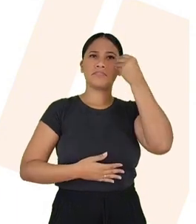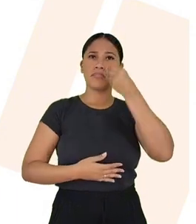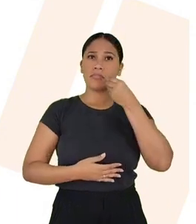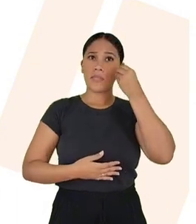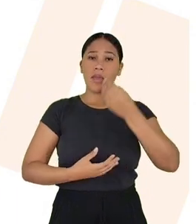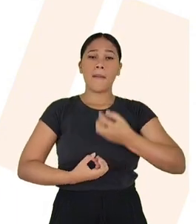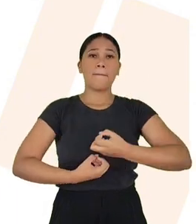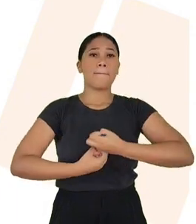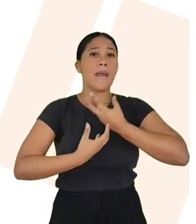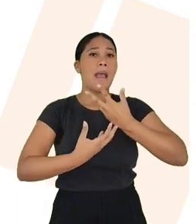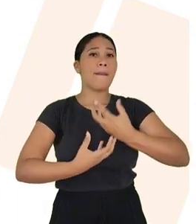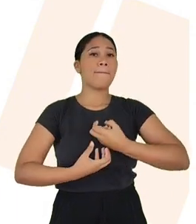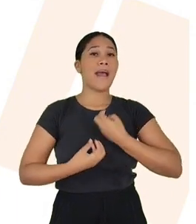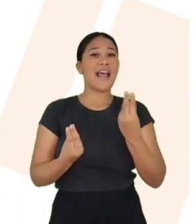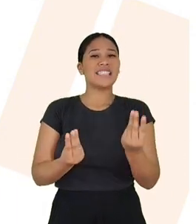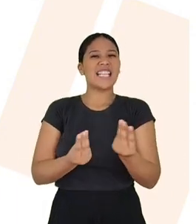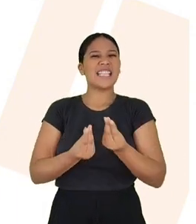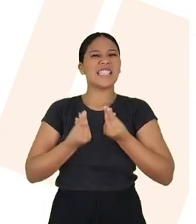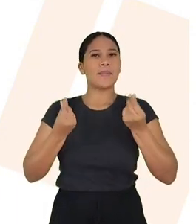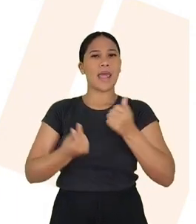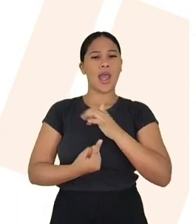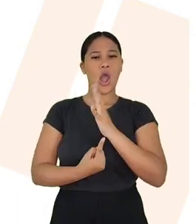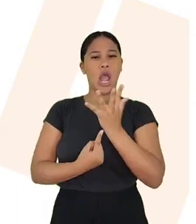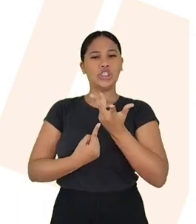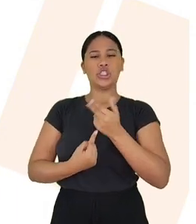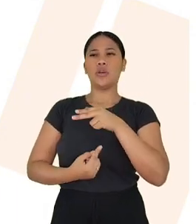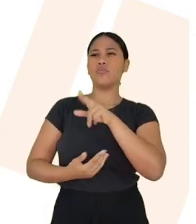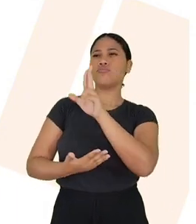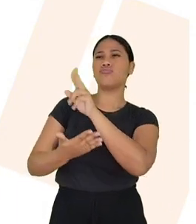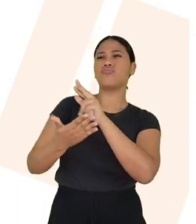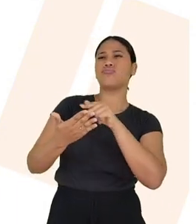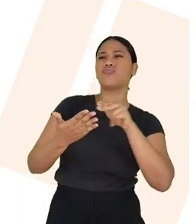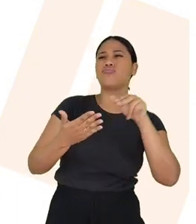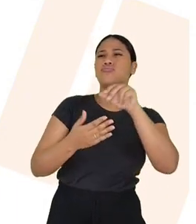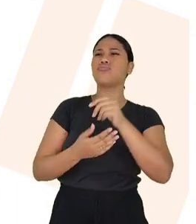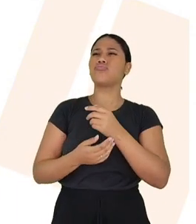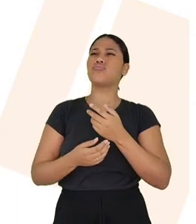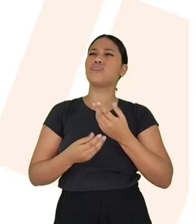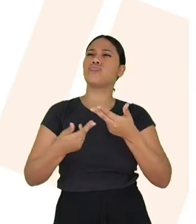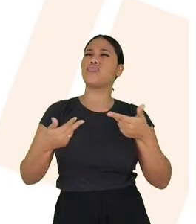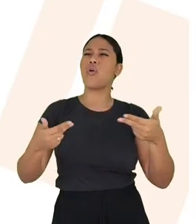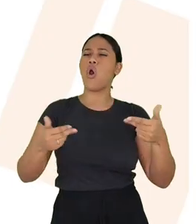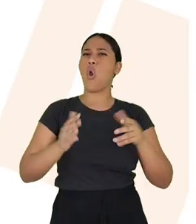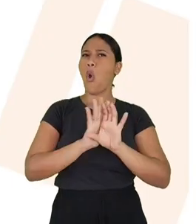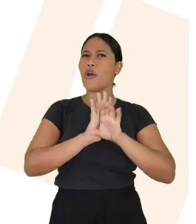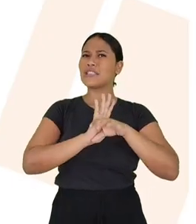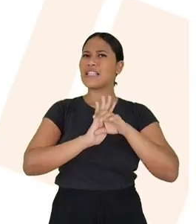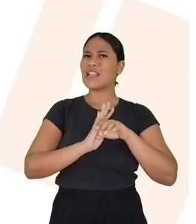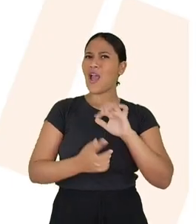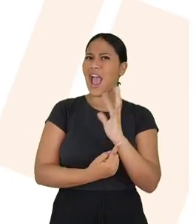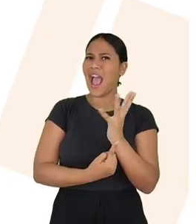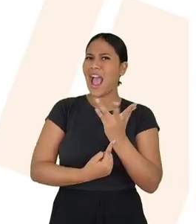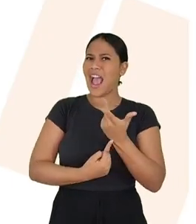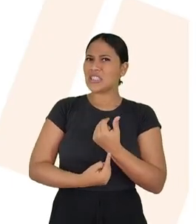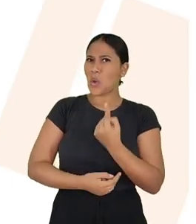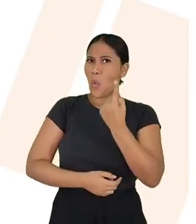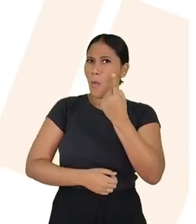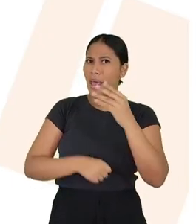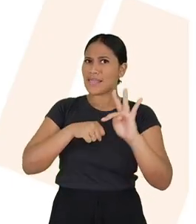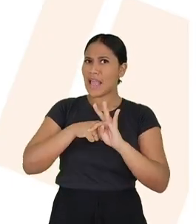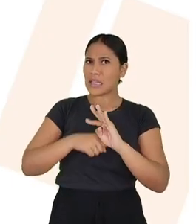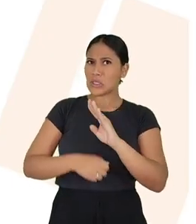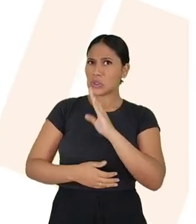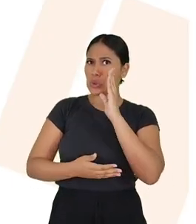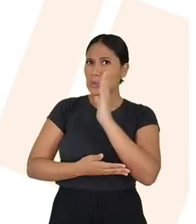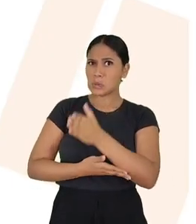subjetiva e universal. Muito se fala sobre como a expressão e sensibilidade de um artista pode definir conceitos de arte a partir